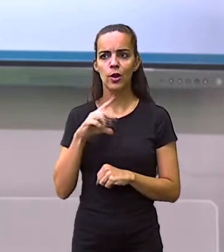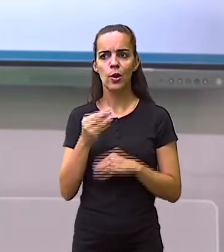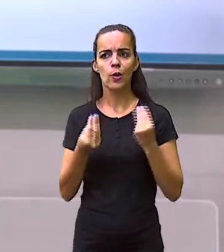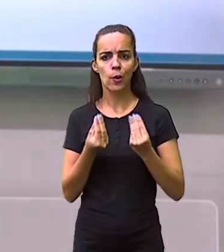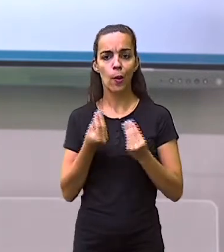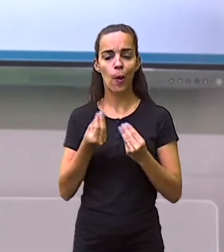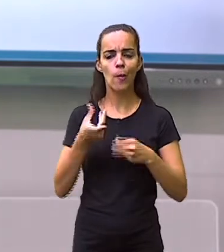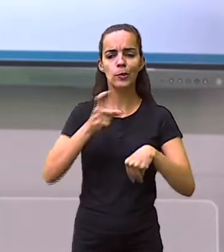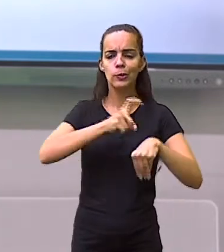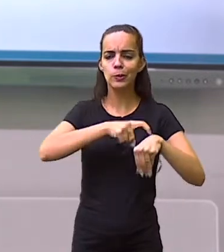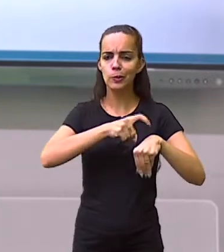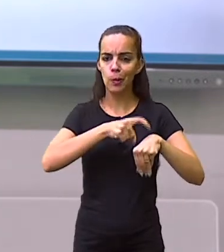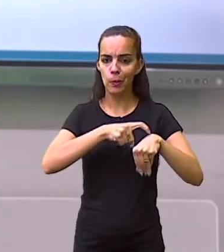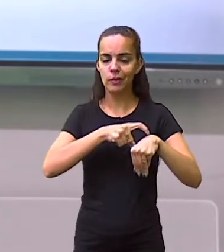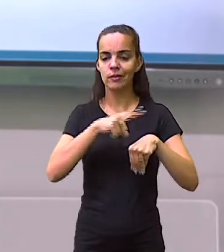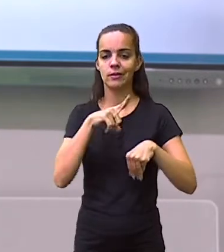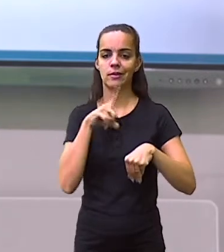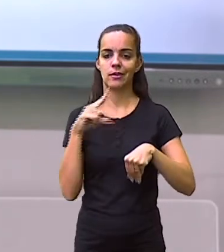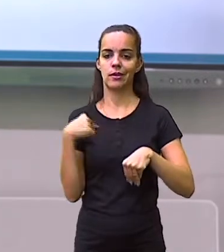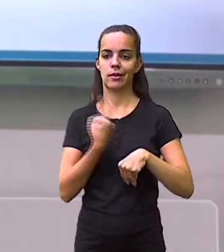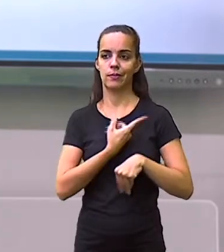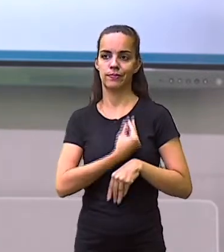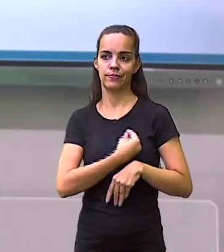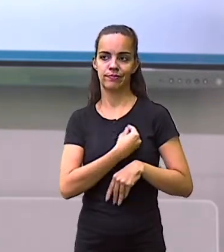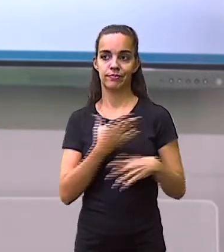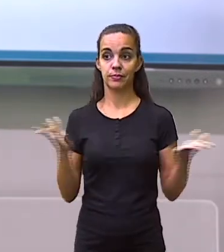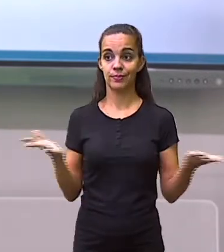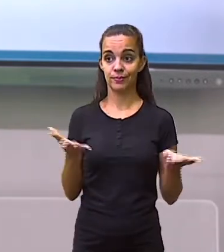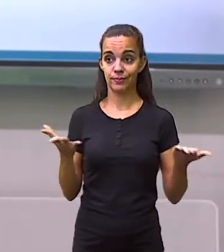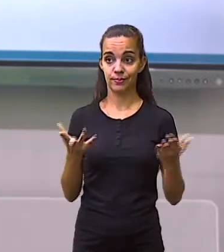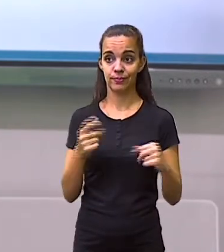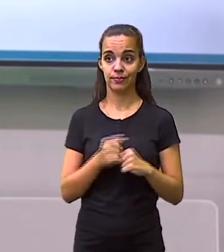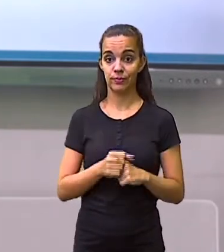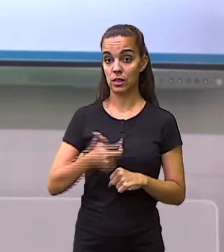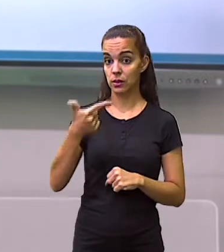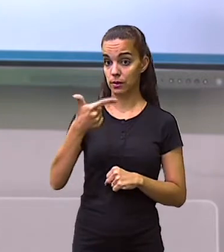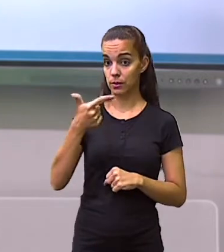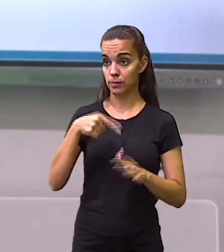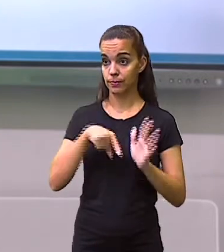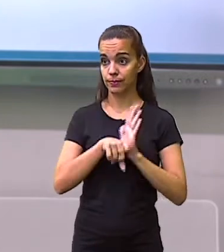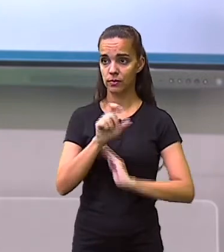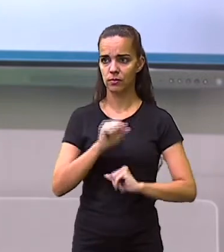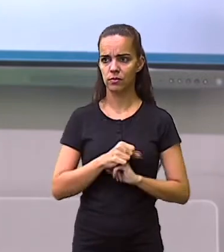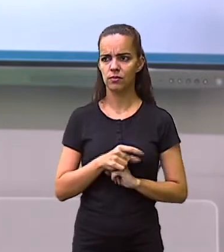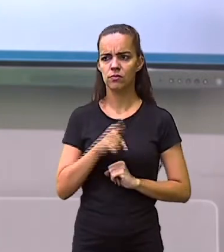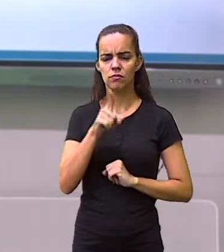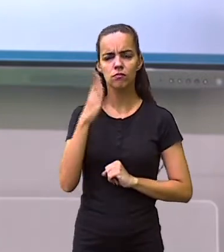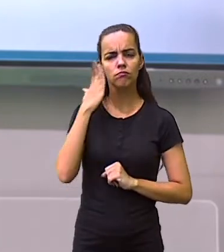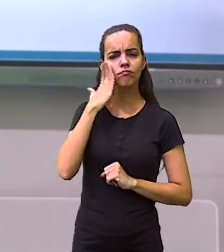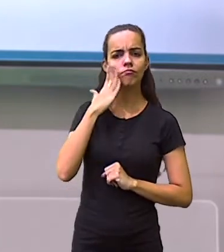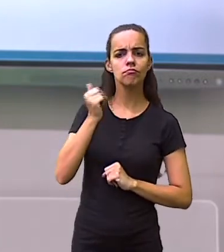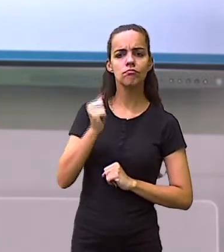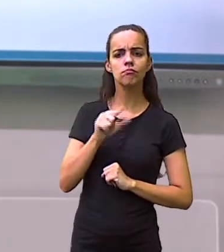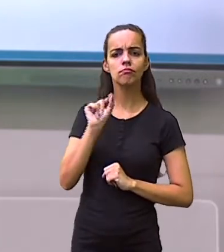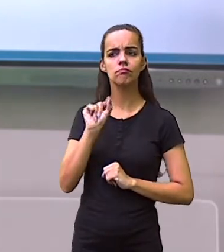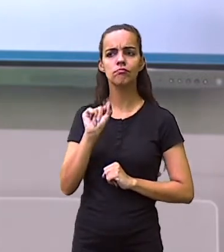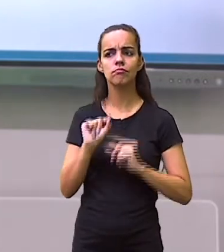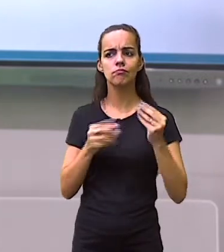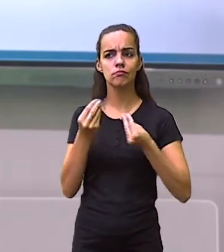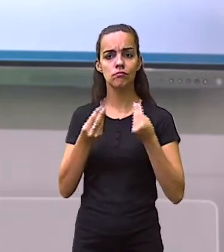diferentes momentos. Mas agora, a segunda pergunta. Você sabe